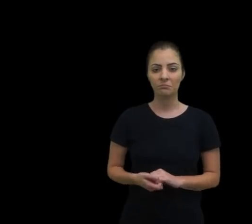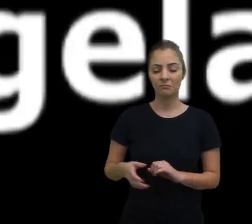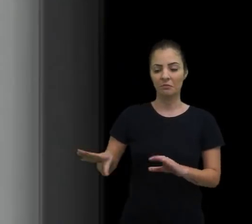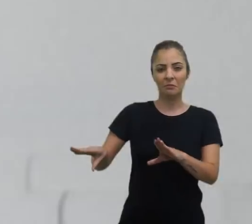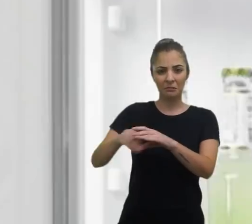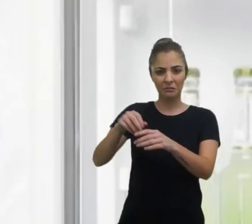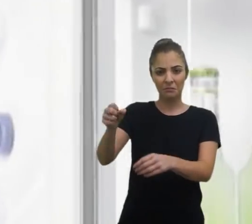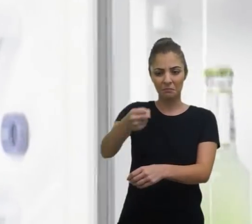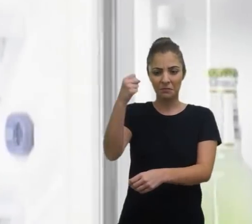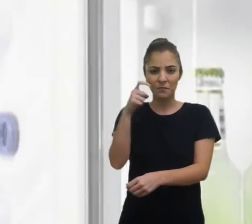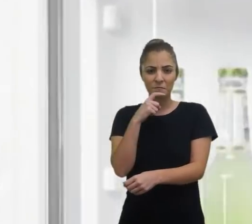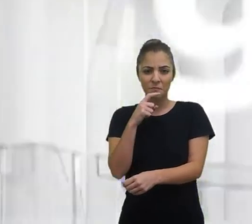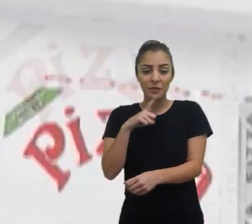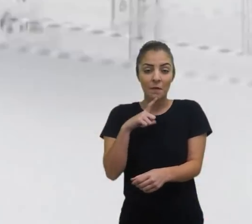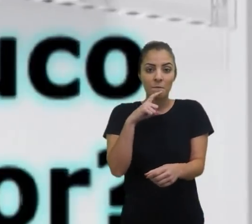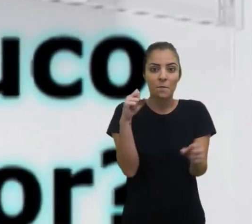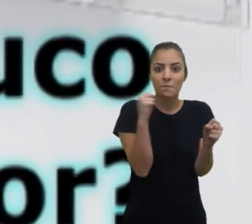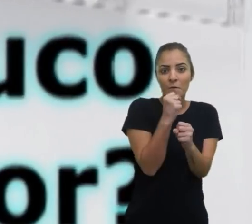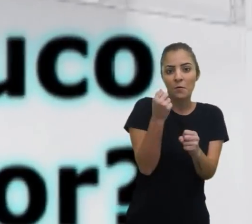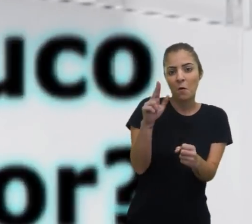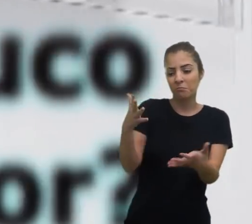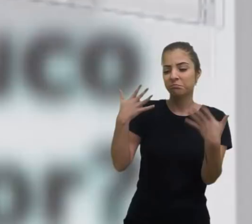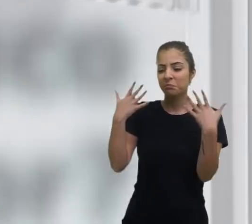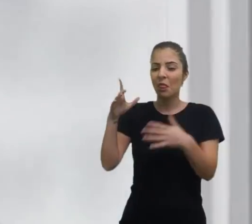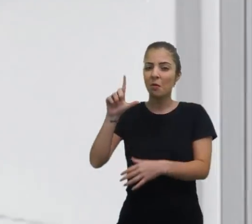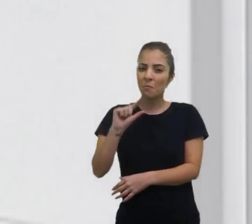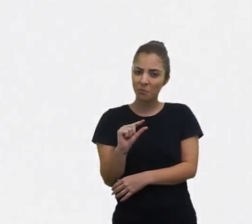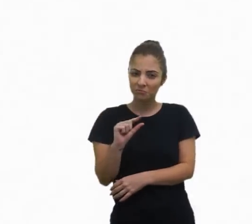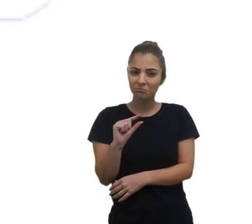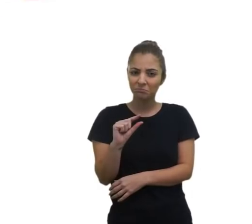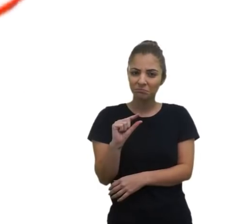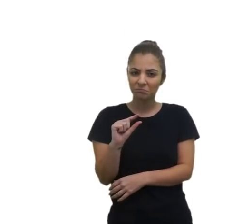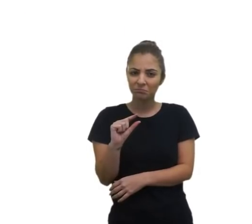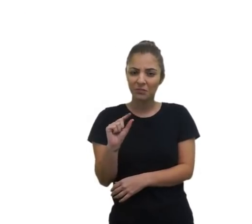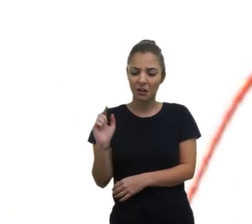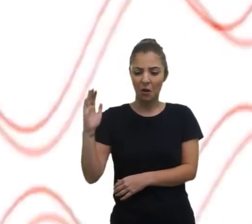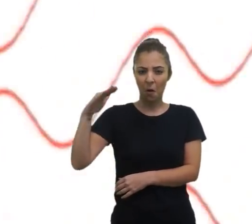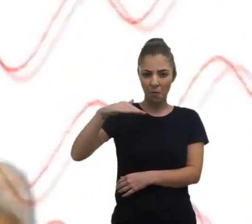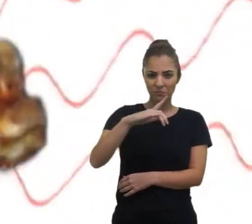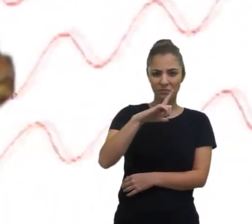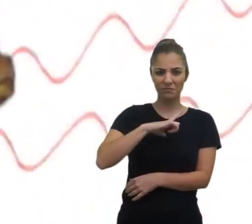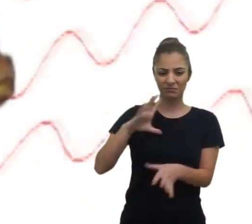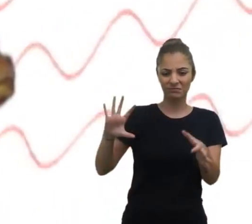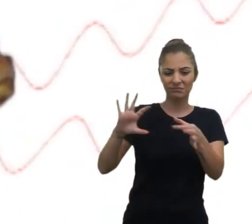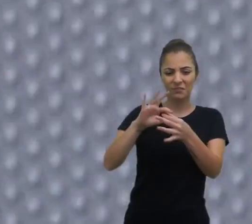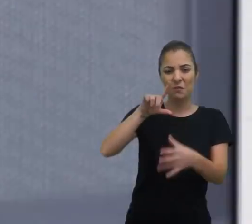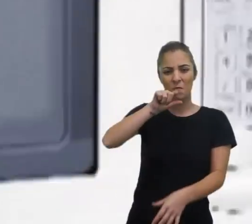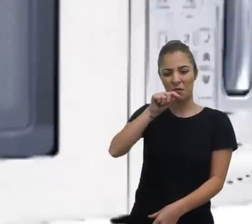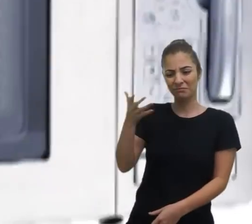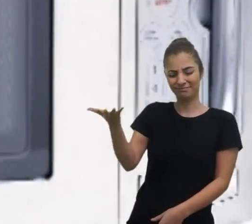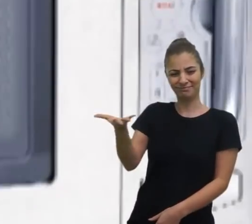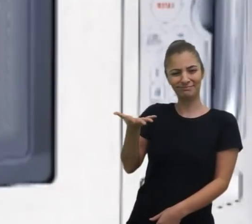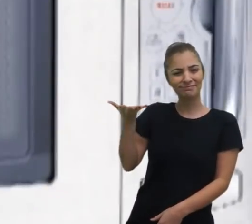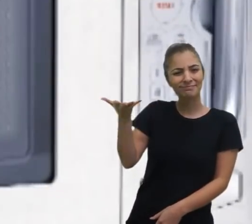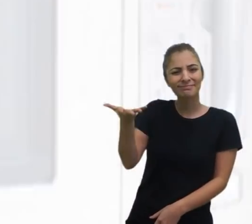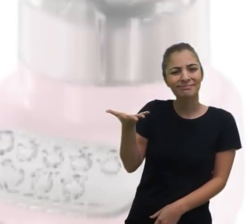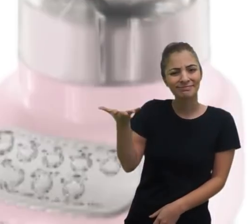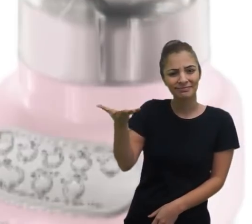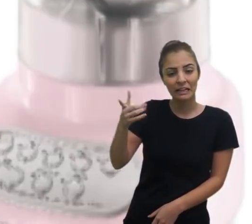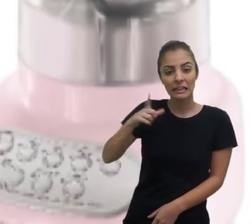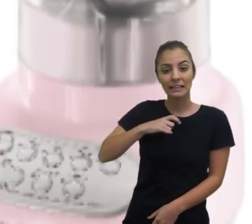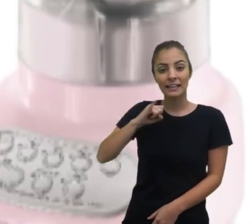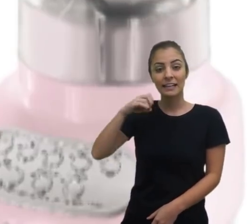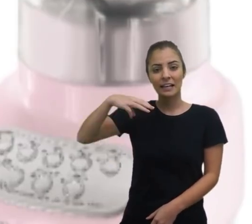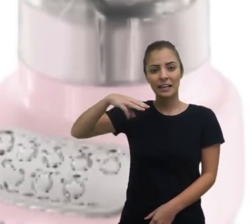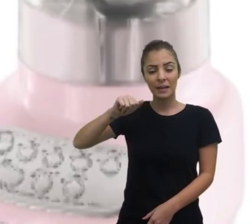Dentro da tua geladeira tem muito frio ou pouco calor? E o que ondulatória tem a ver com frango assado?